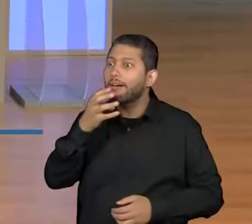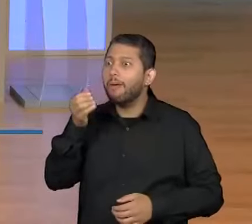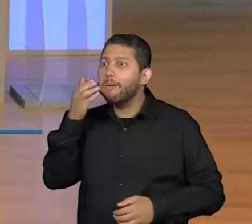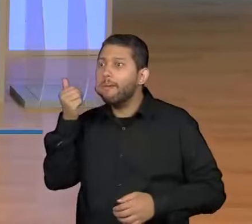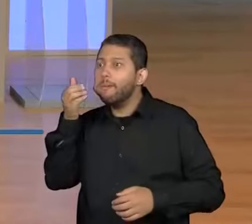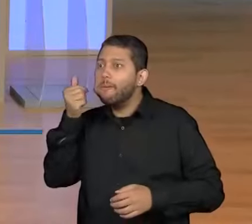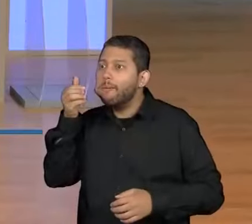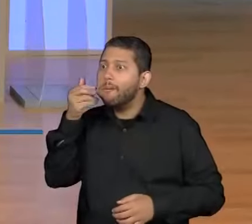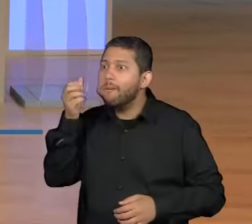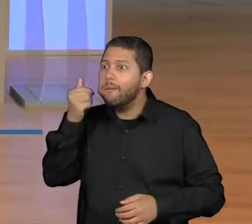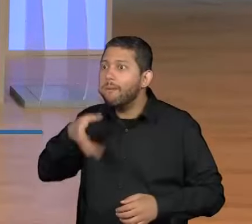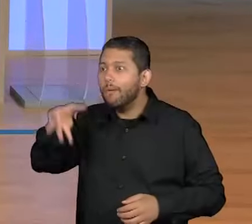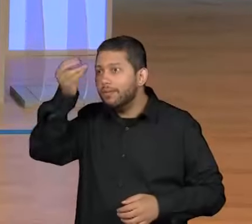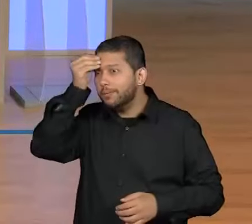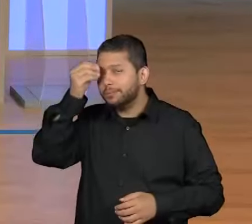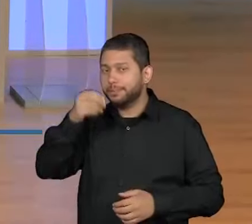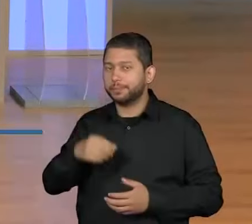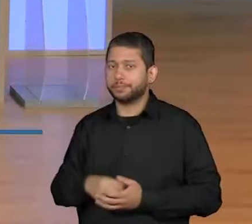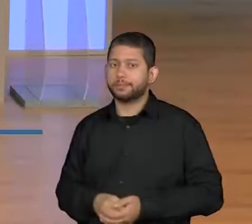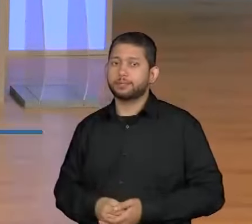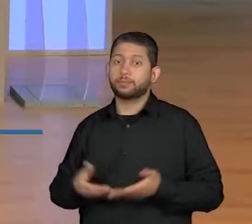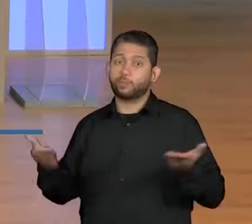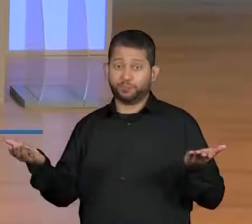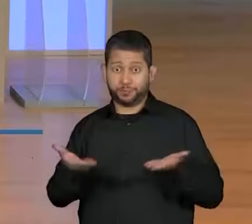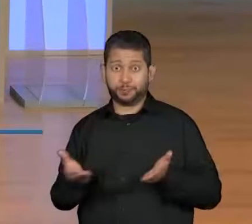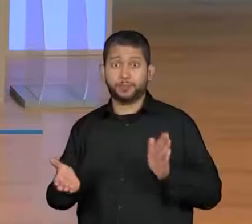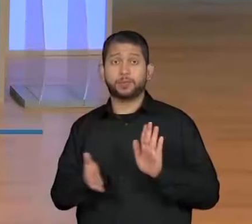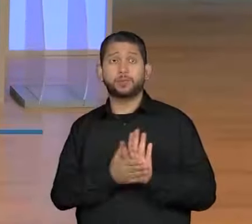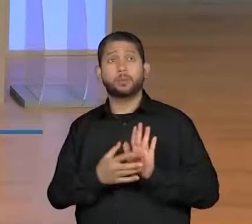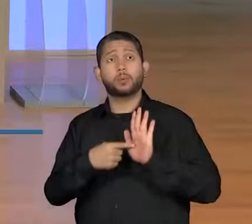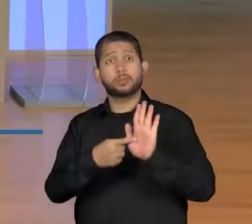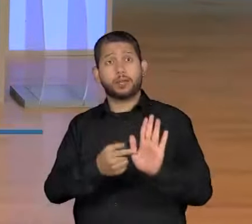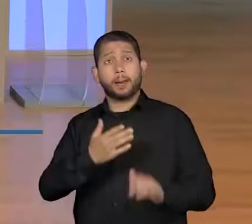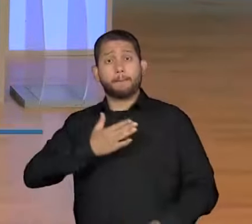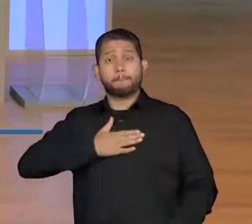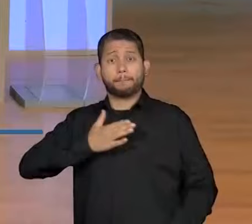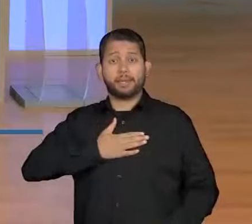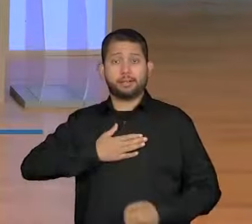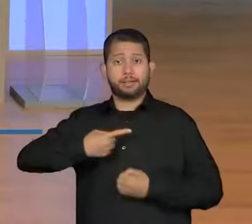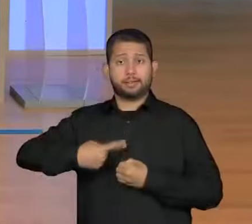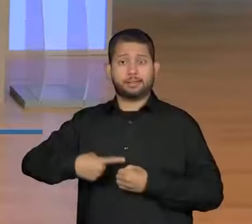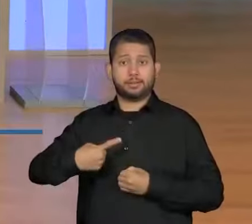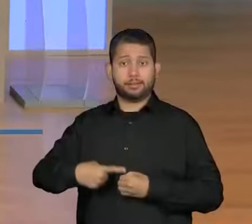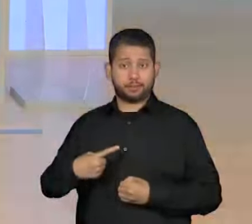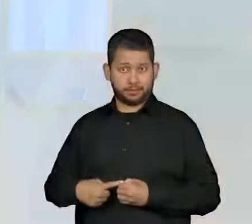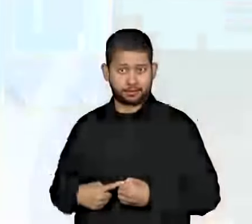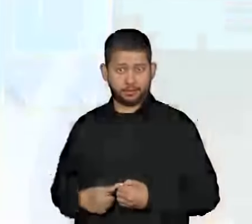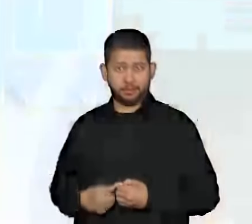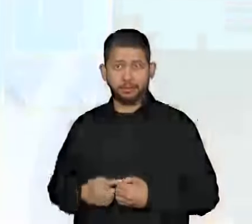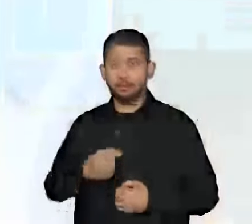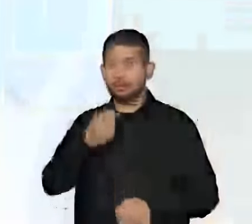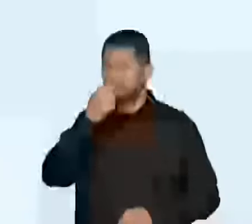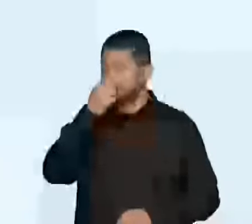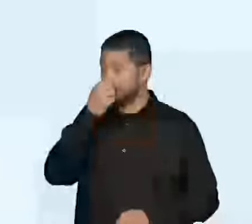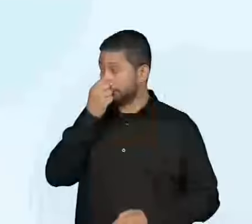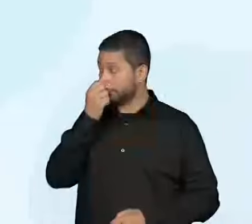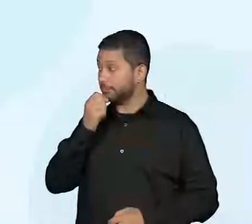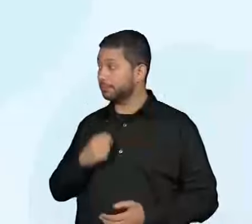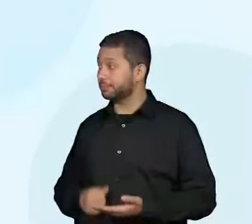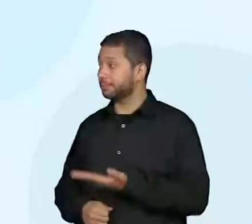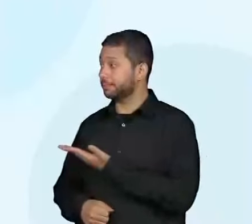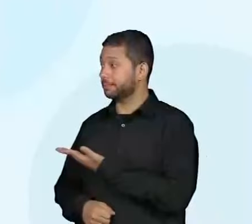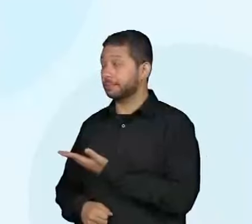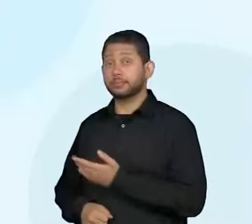aprender. Eu vou falar hoje um pouquinho também sobre a minha cidade. Olha, vamos ver aí também a população, a cidade